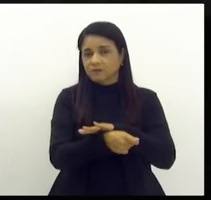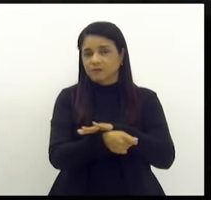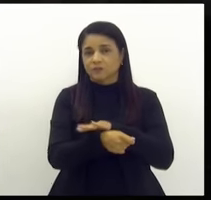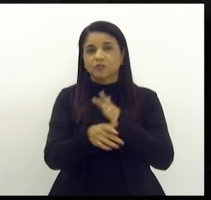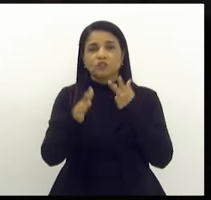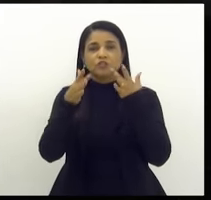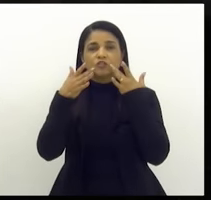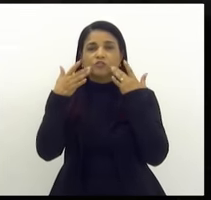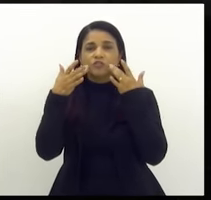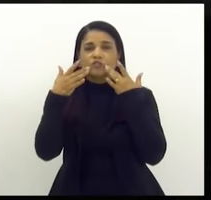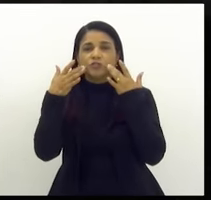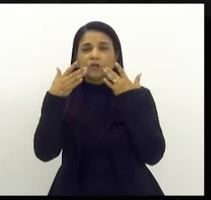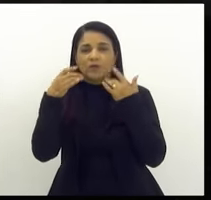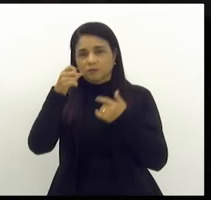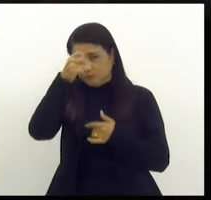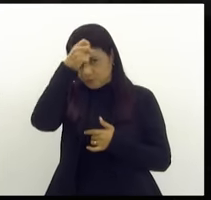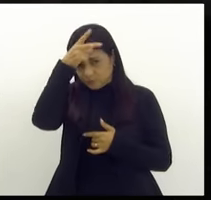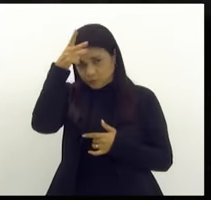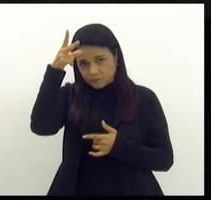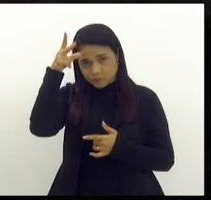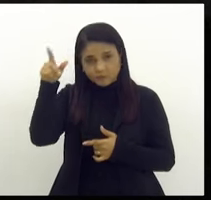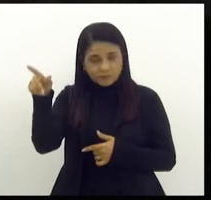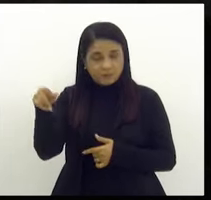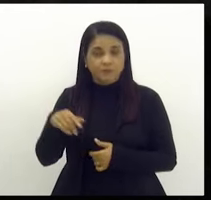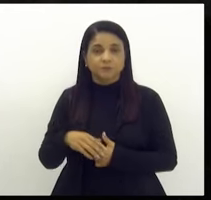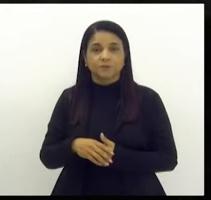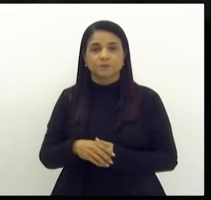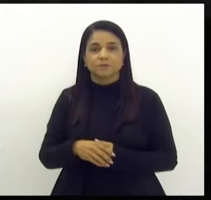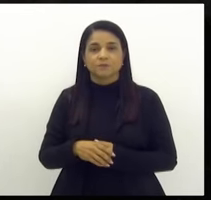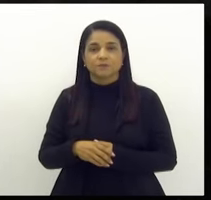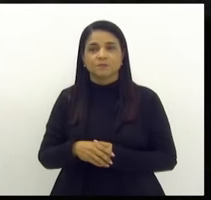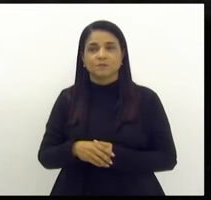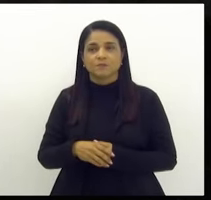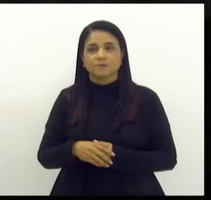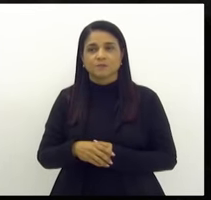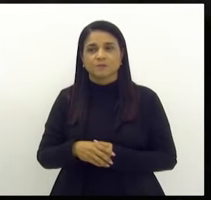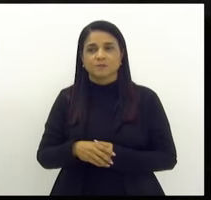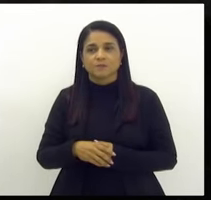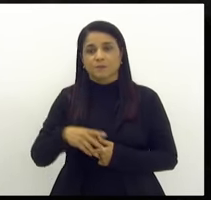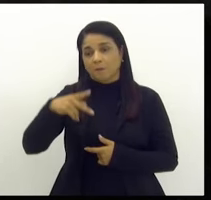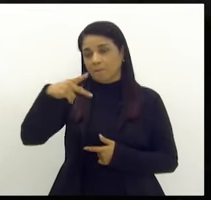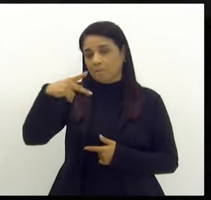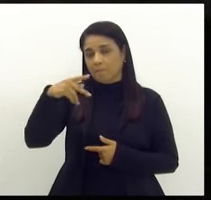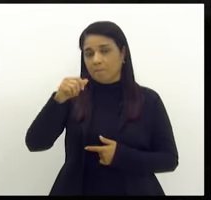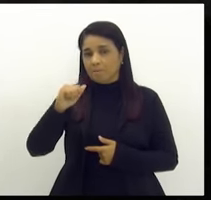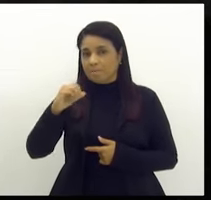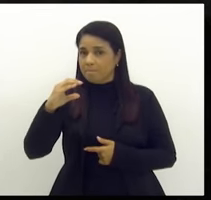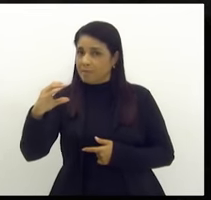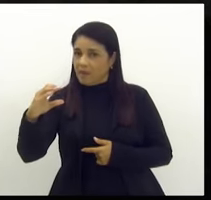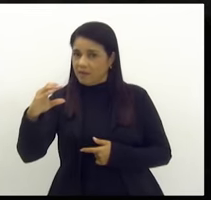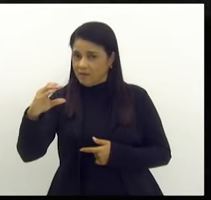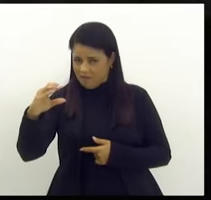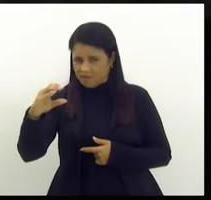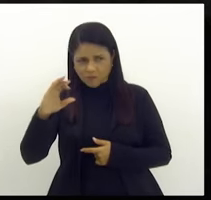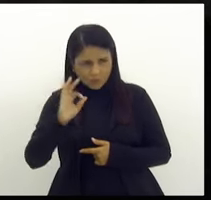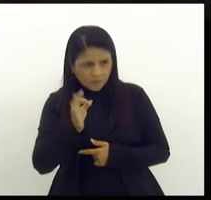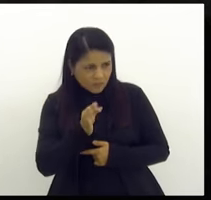teatro municipal chama-se pac na